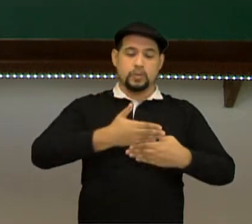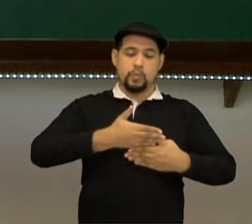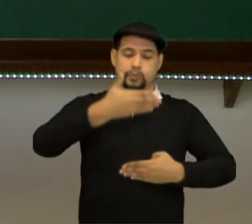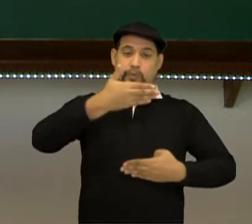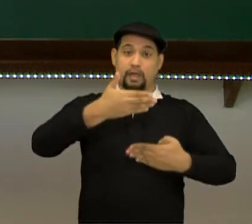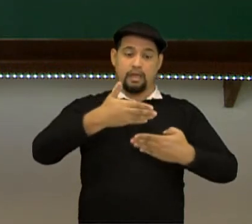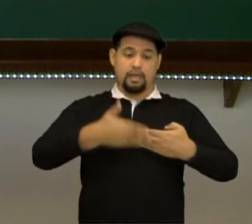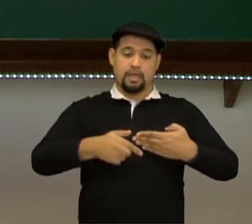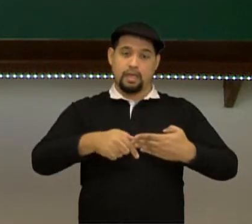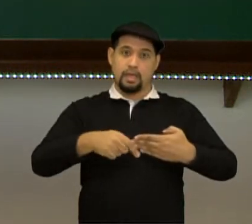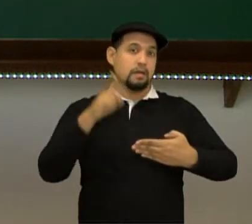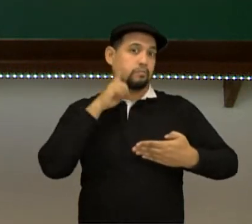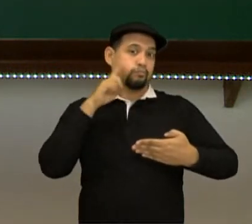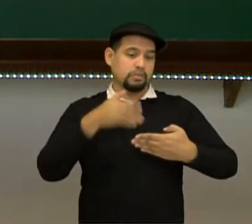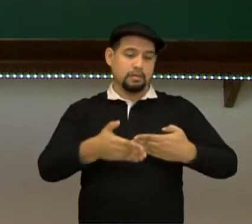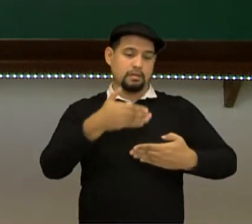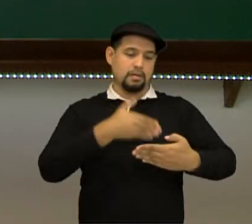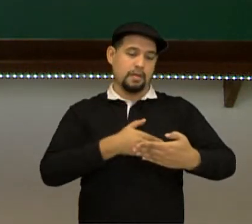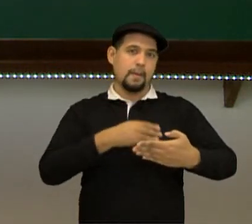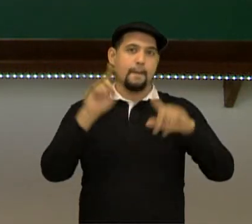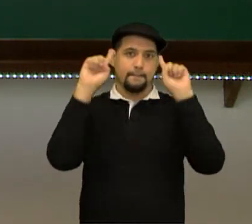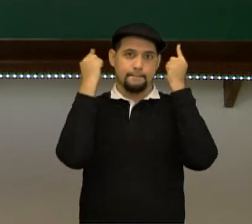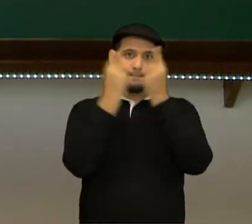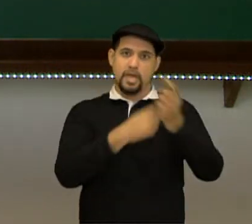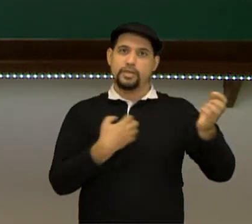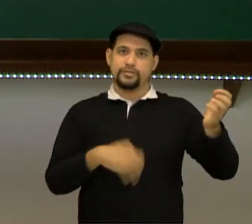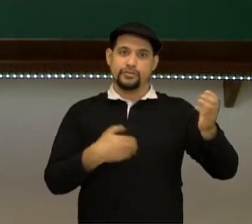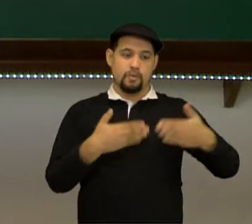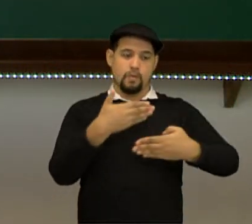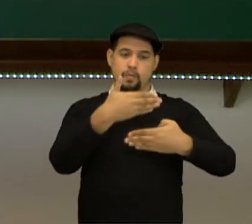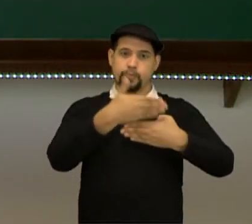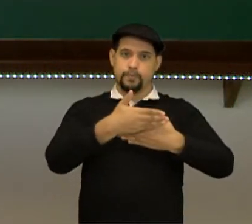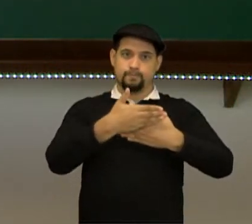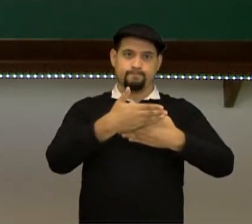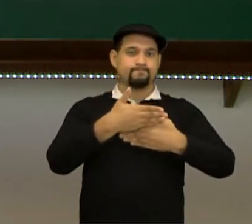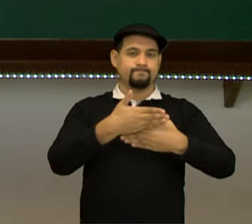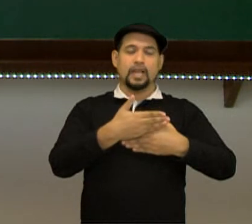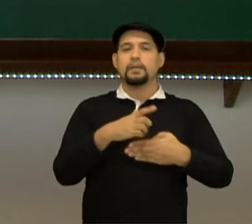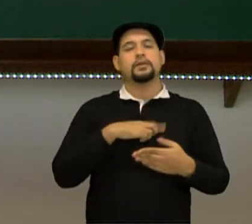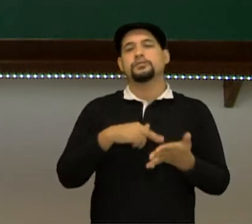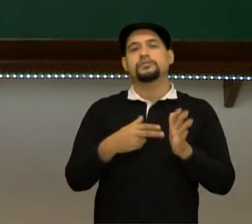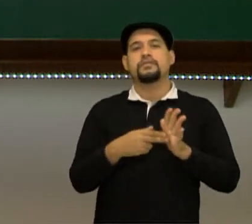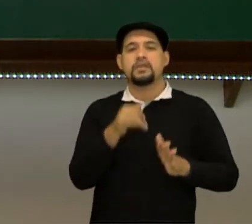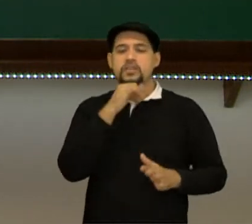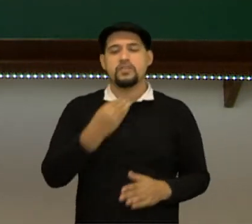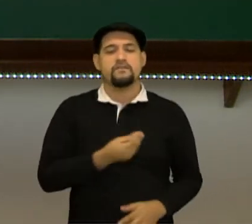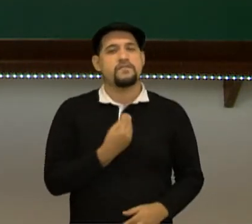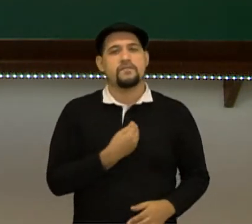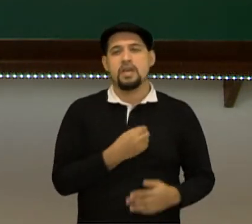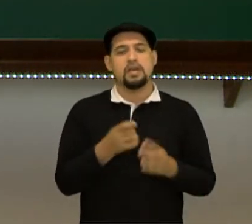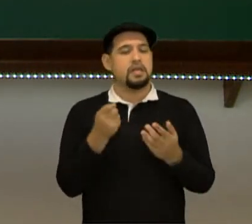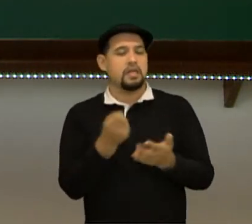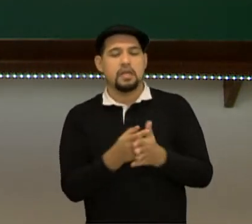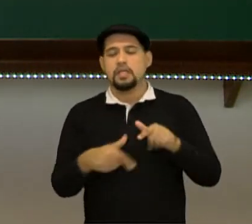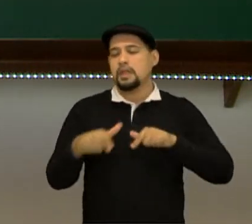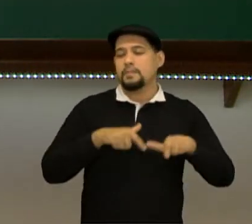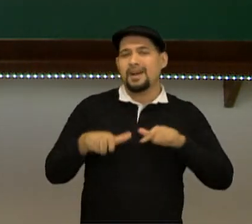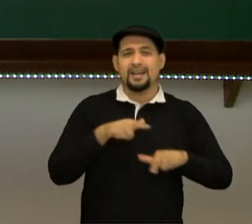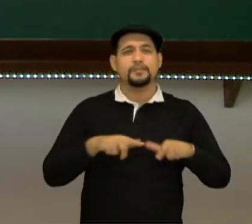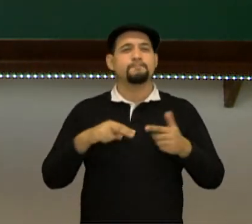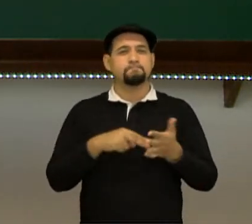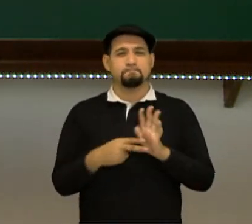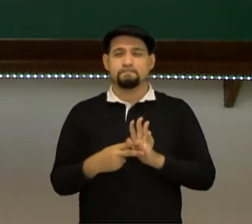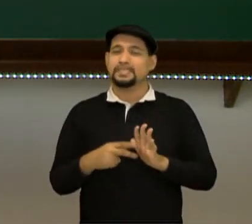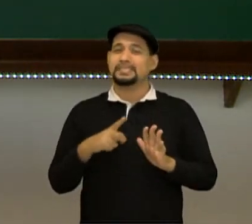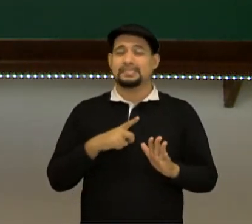a uma e são de pessoas no sentido comercial mas não é uma circulação de moradia emprego e isso gera